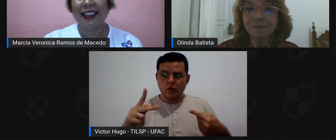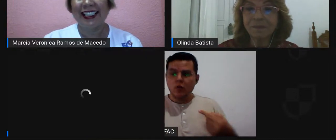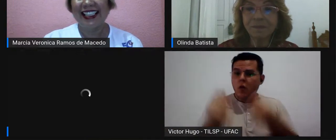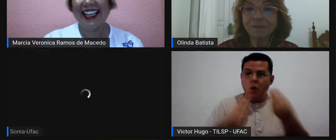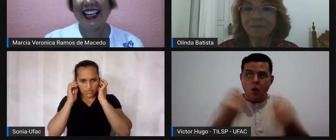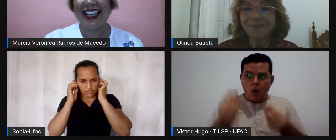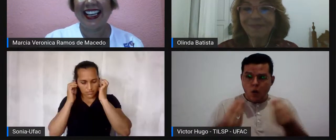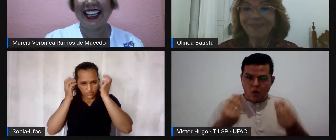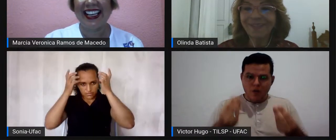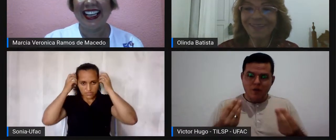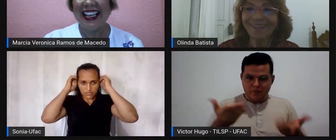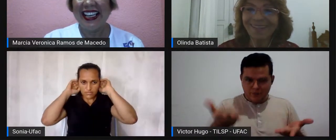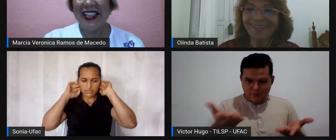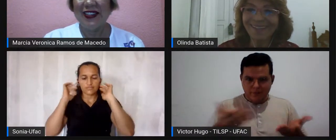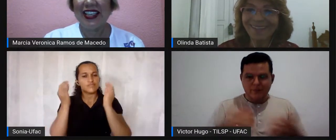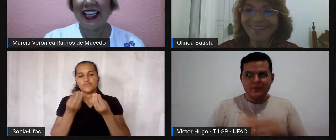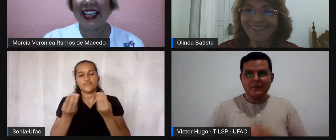responder.